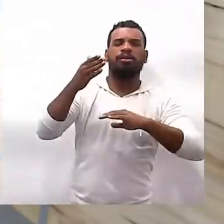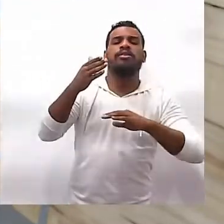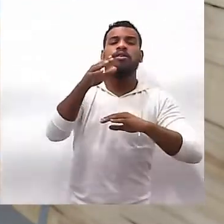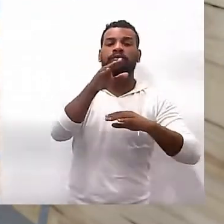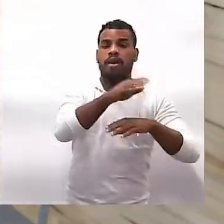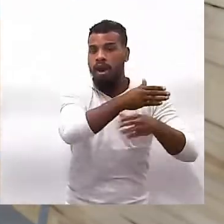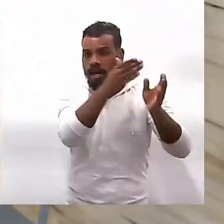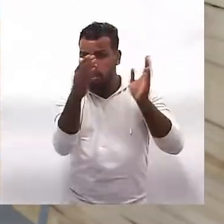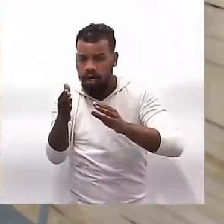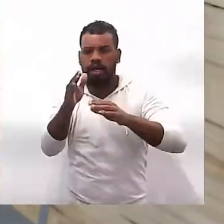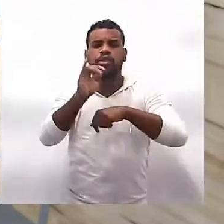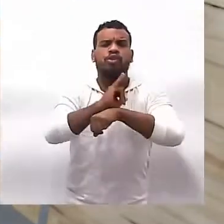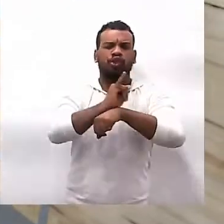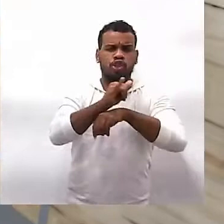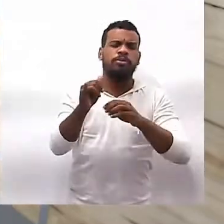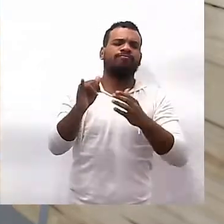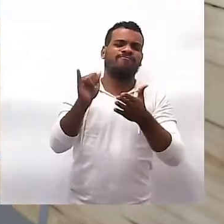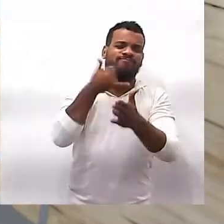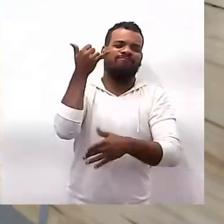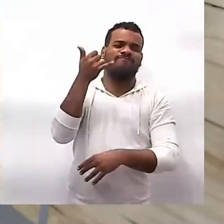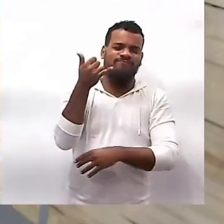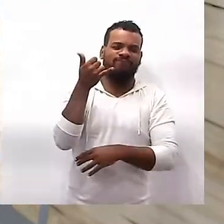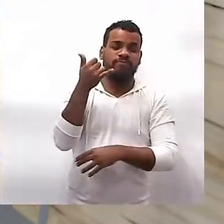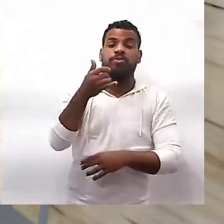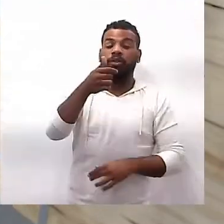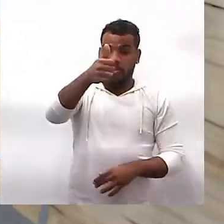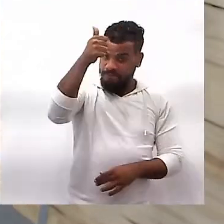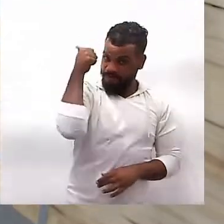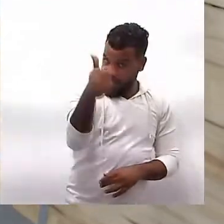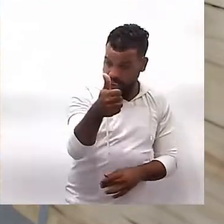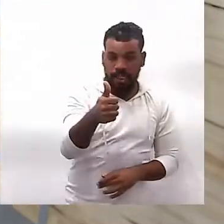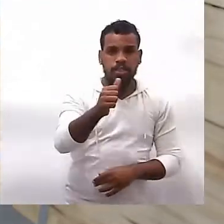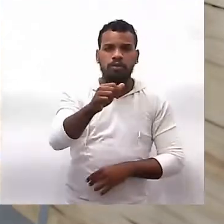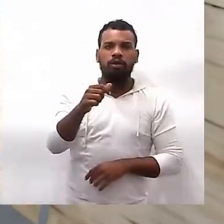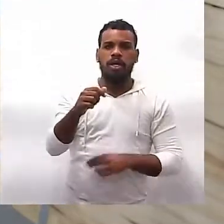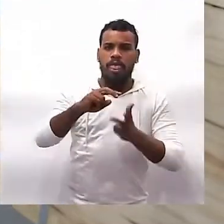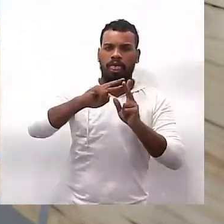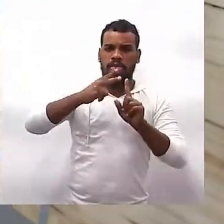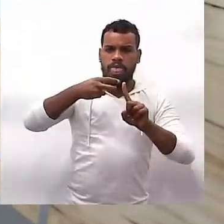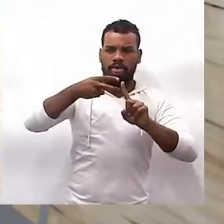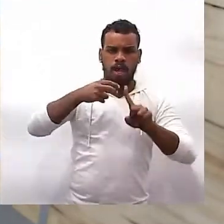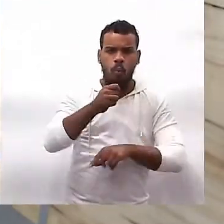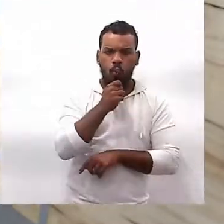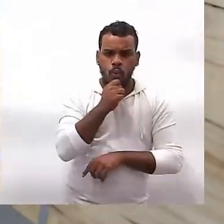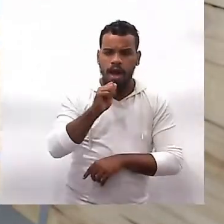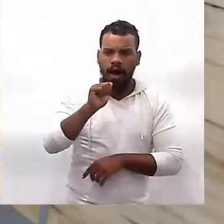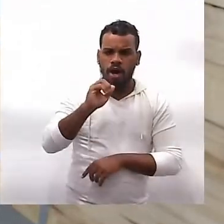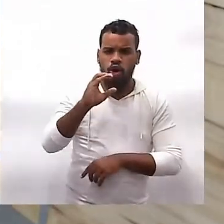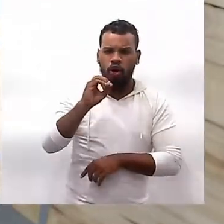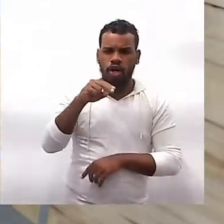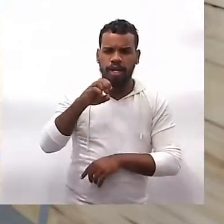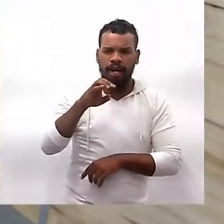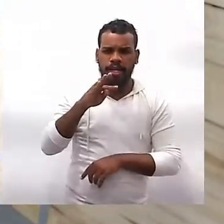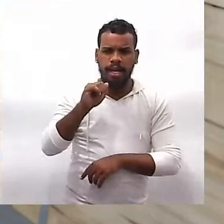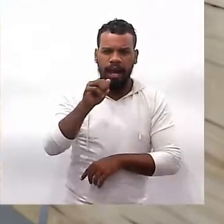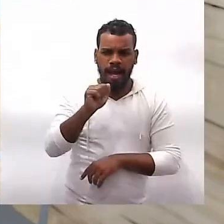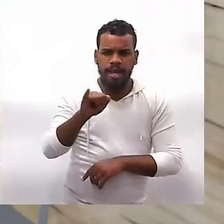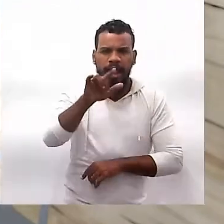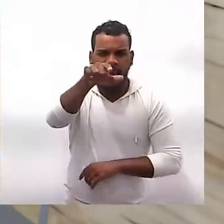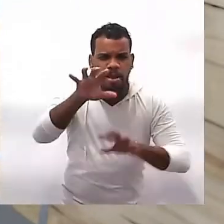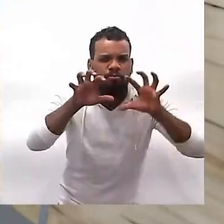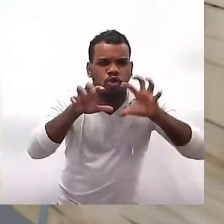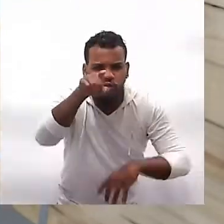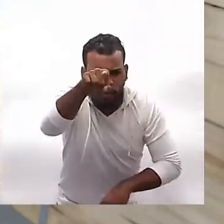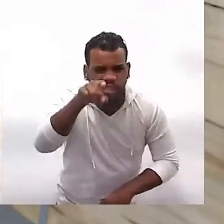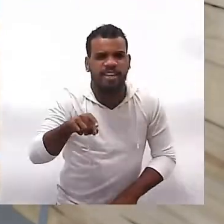YouTube, se inscreve no canal do EducaPE, beleza? E se você ainda não tem o aplicativo do Conecta Aí, ei monstro, ainda dá tempo, tá?